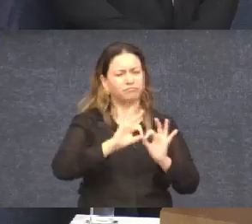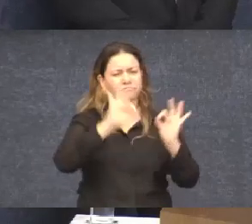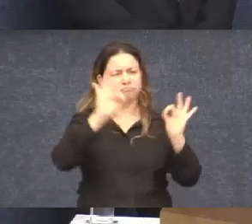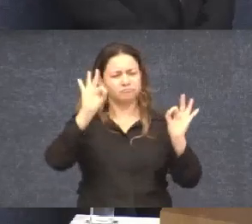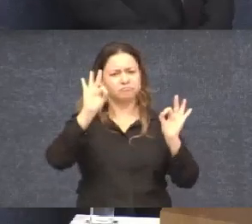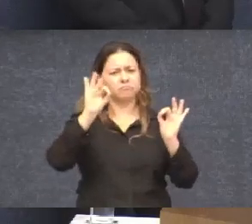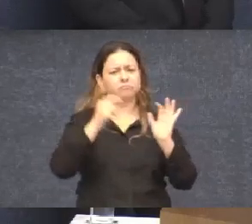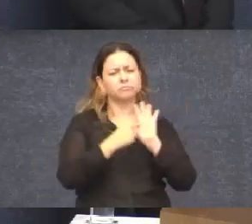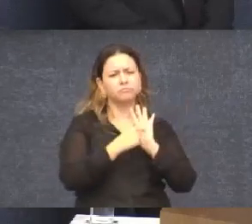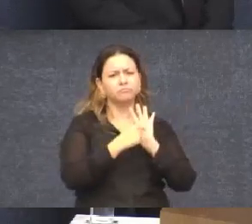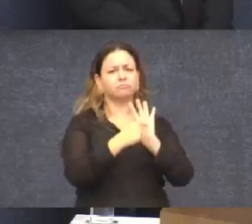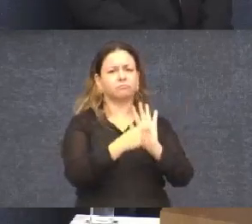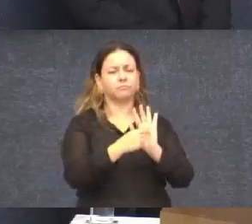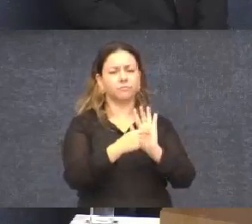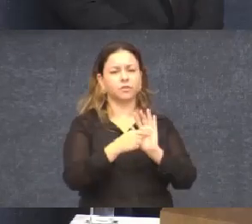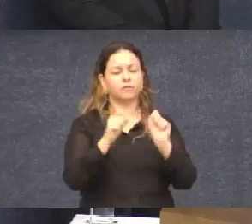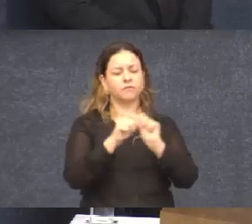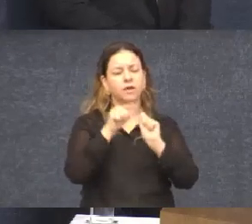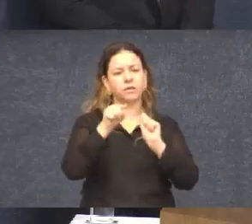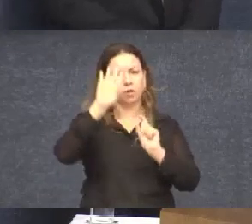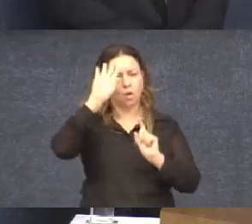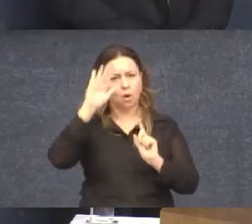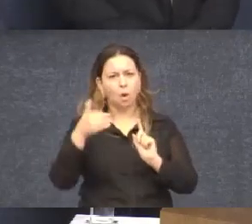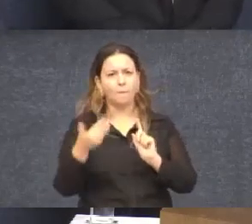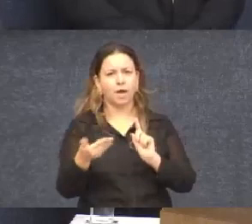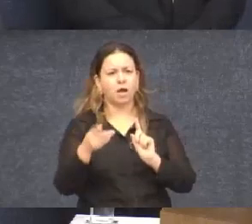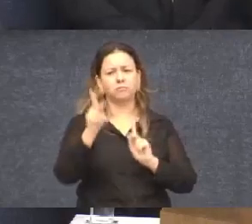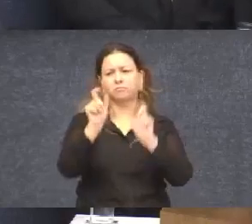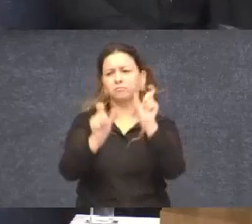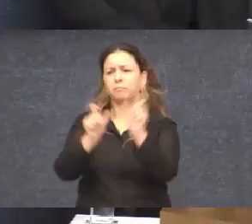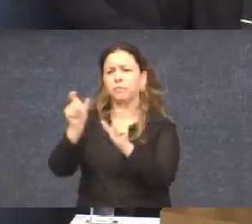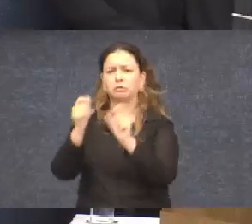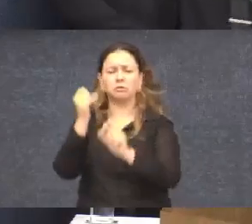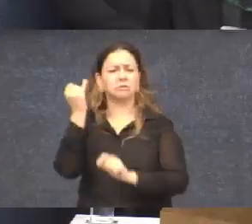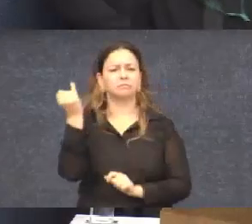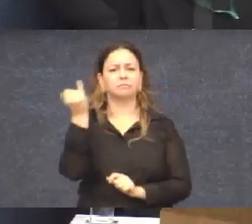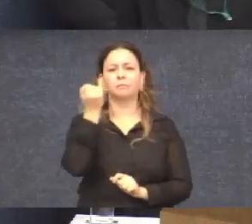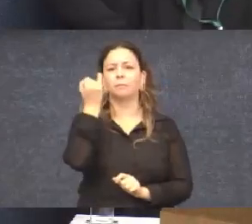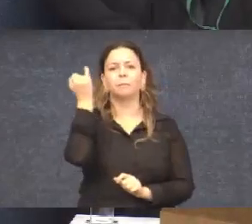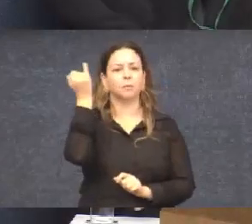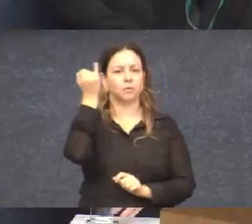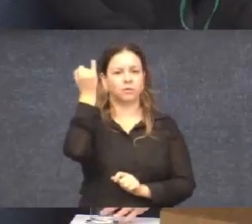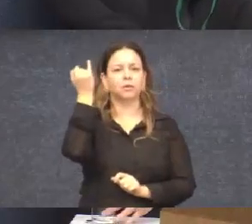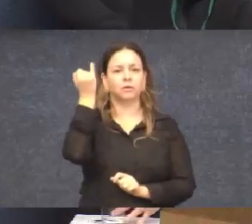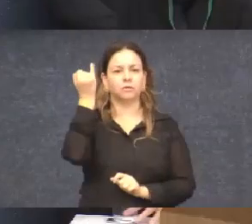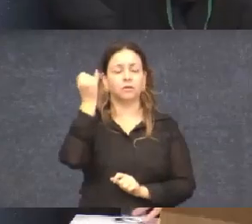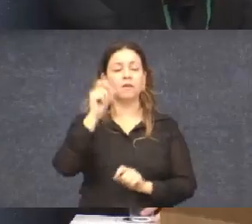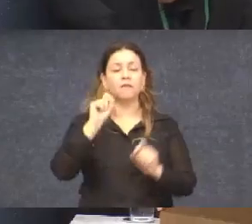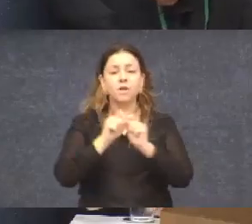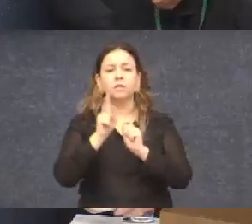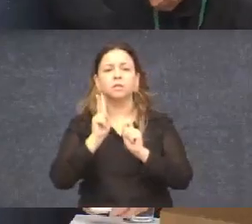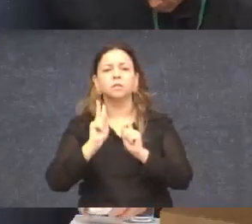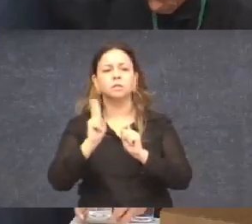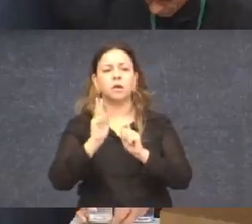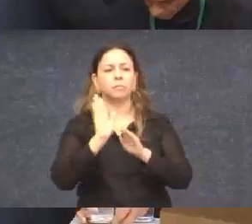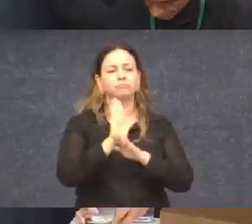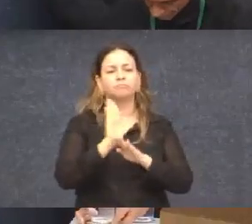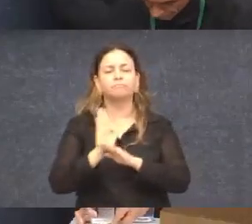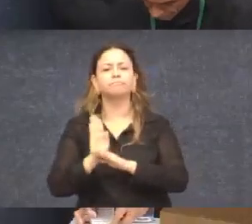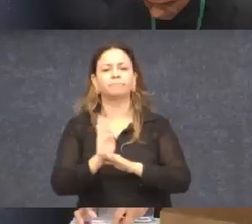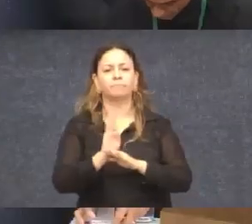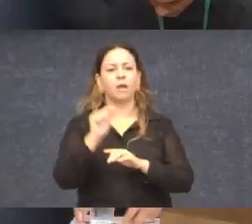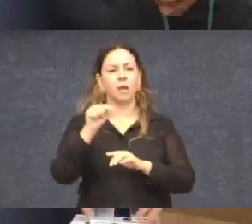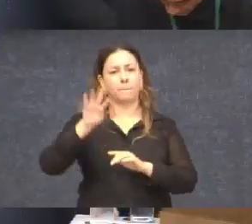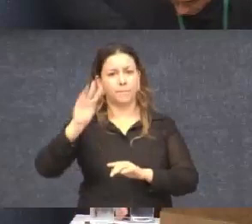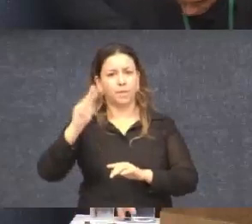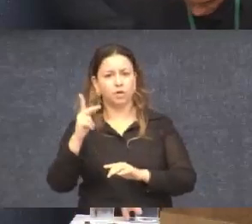iniciativa de homenagear essas pessoas tão importantes e que tanto fazem para o nosso povo, não só de Belo Horizonte, mas